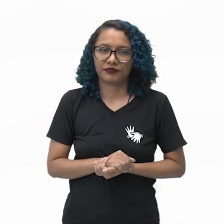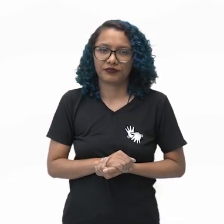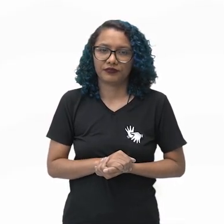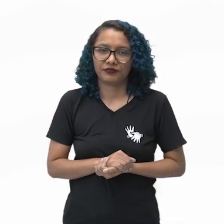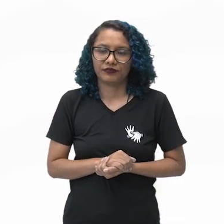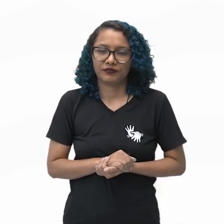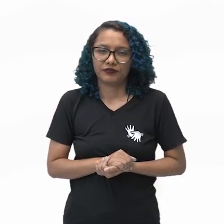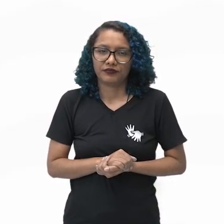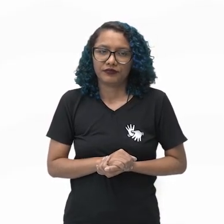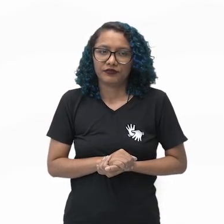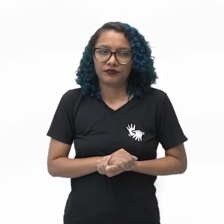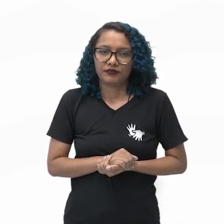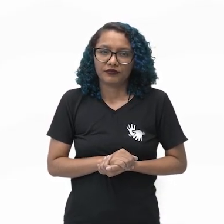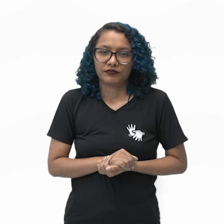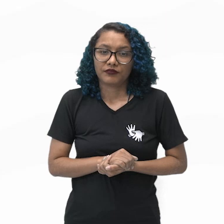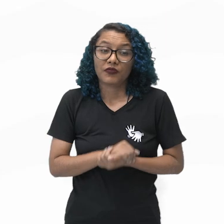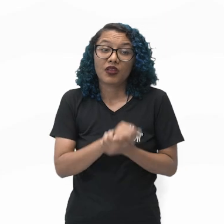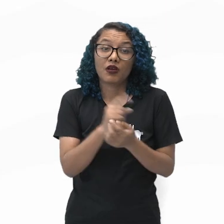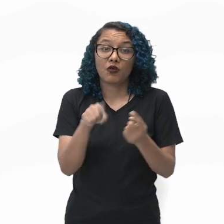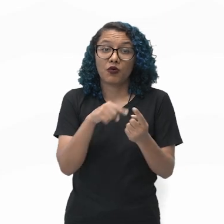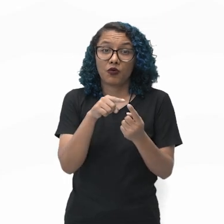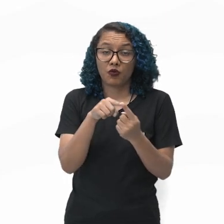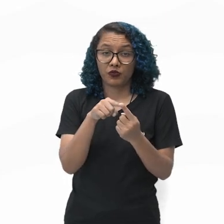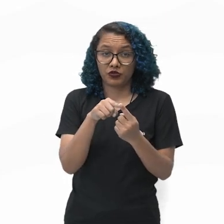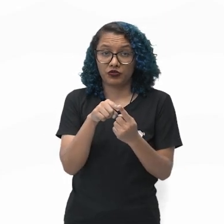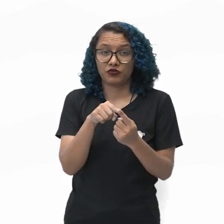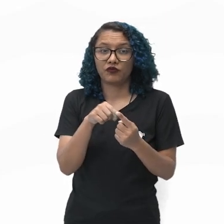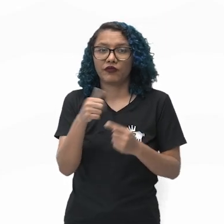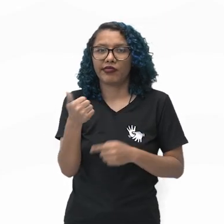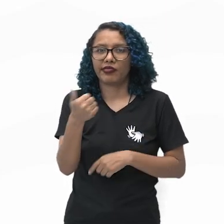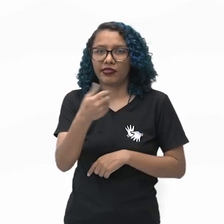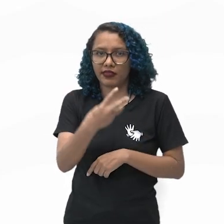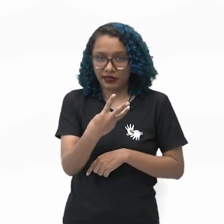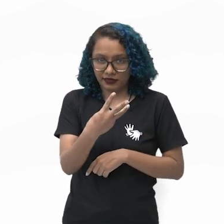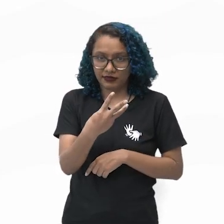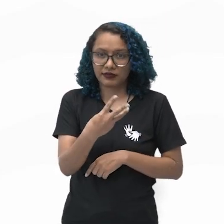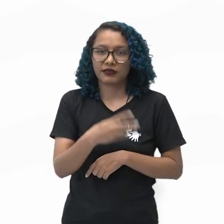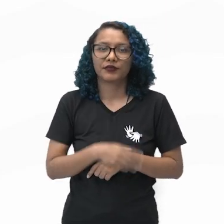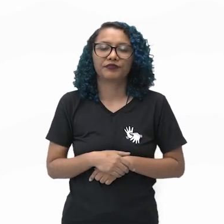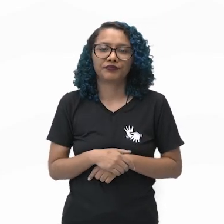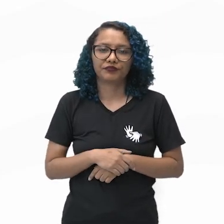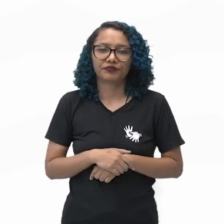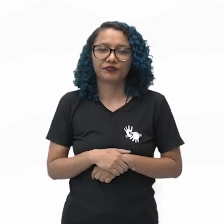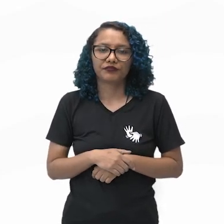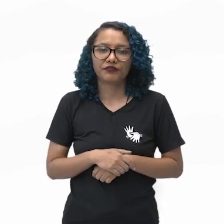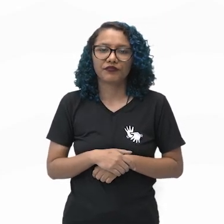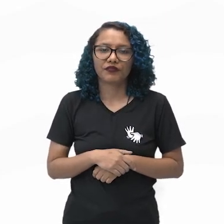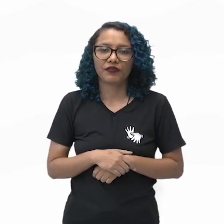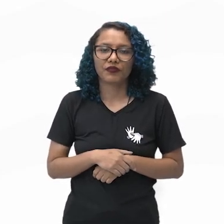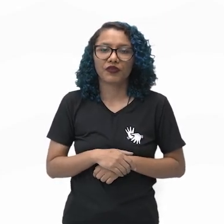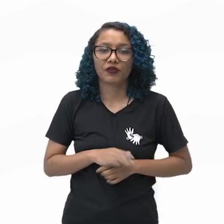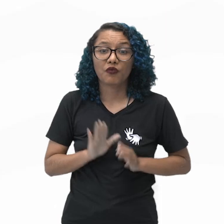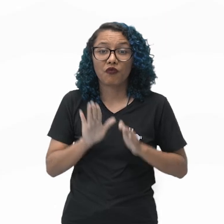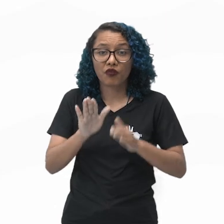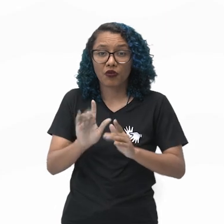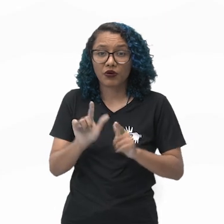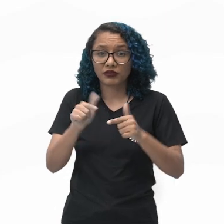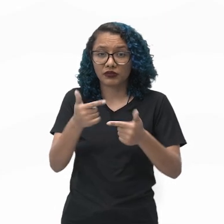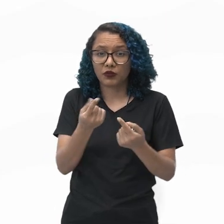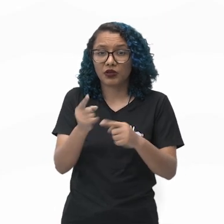Nós temos aí a ODS 13, que ela traz ação contra a mudança global do